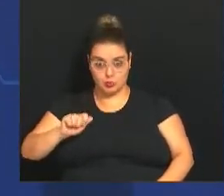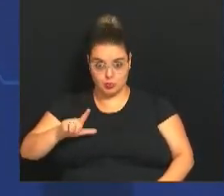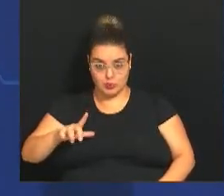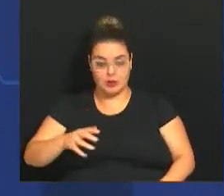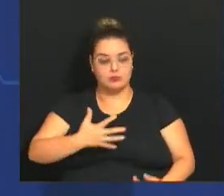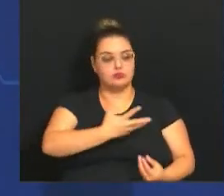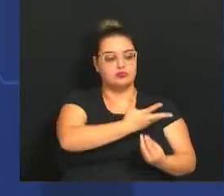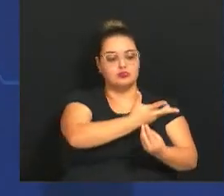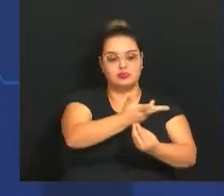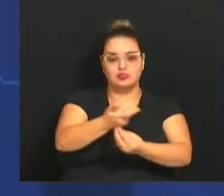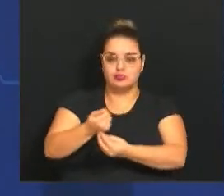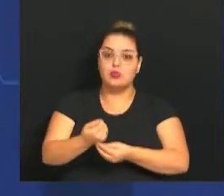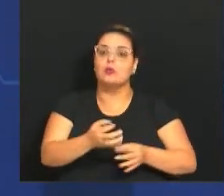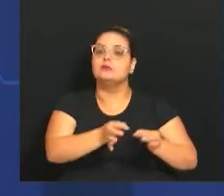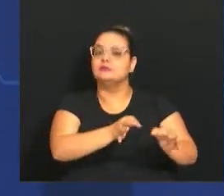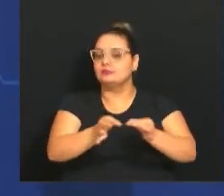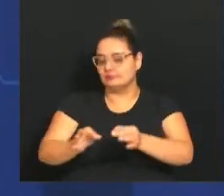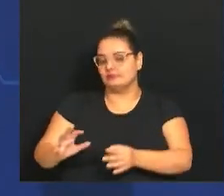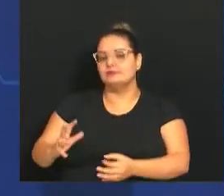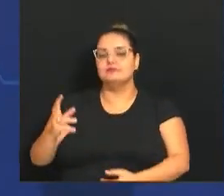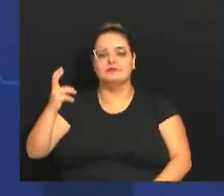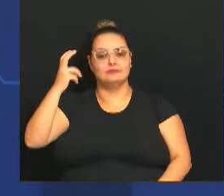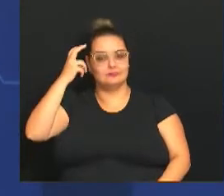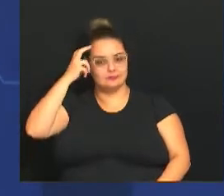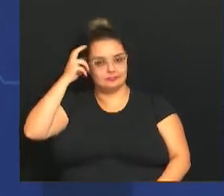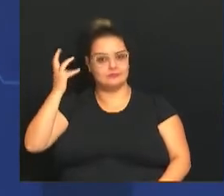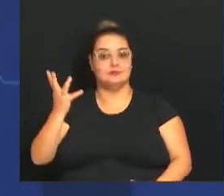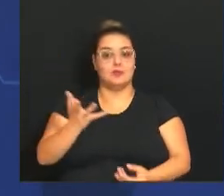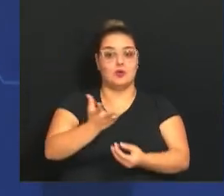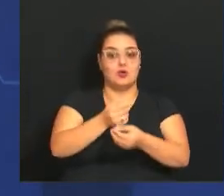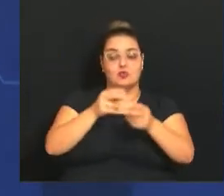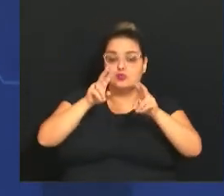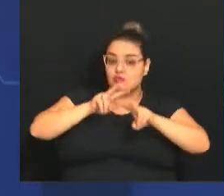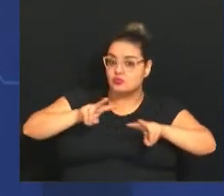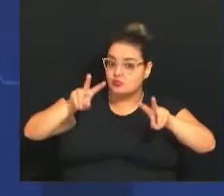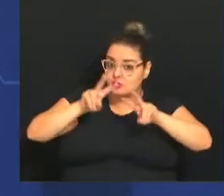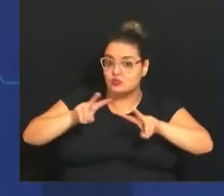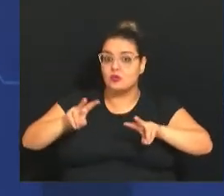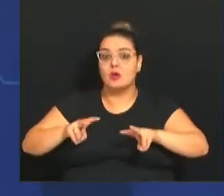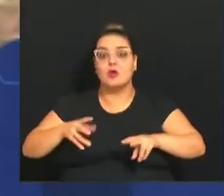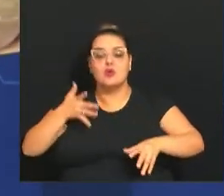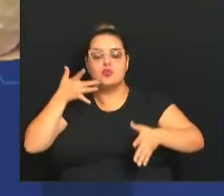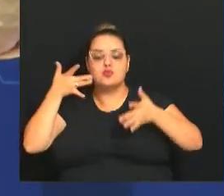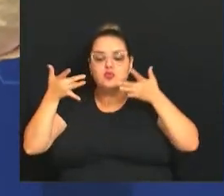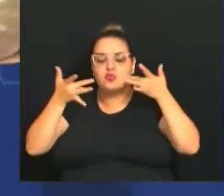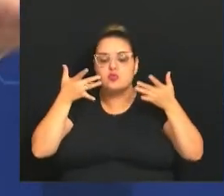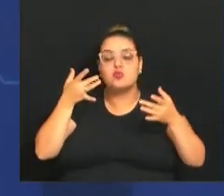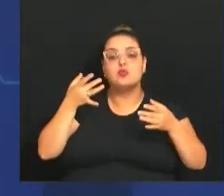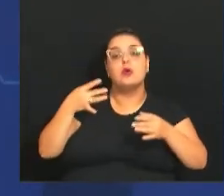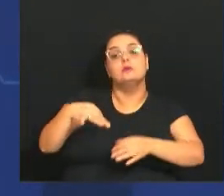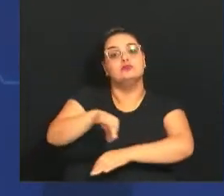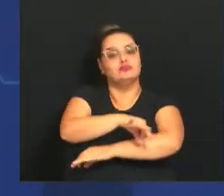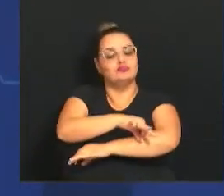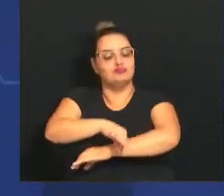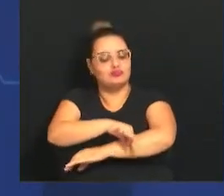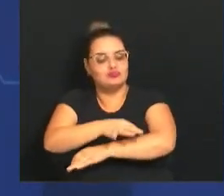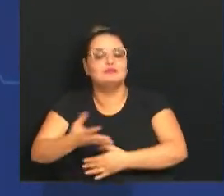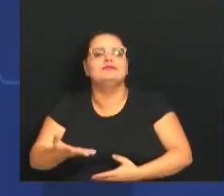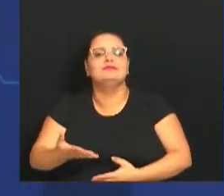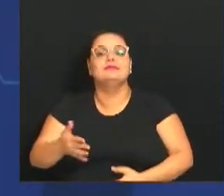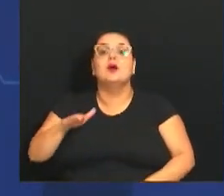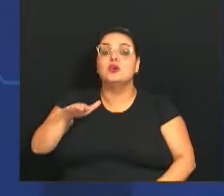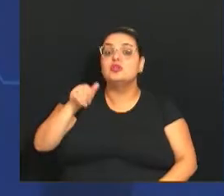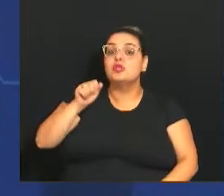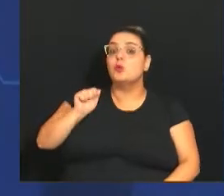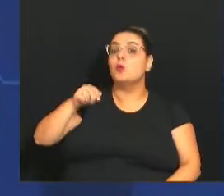projetos culturais voltados para artes visuais, cênicas, arquitetura. Por isso que eu vou acionar o nosso repórter